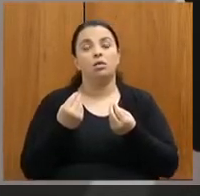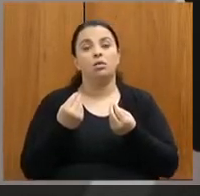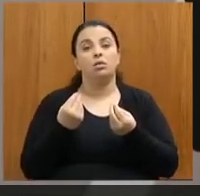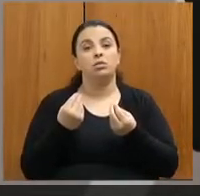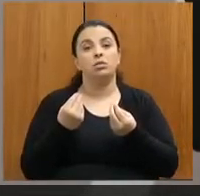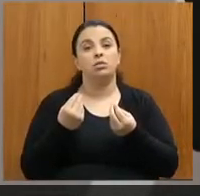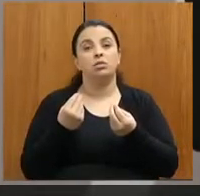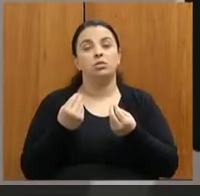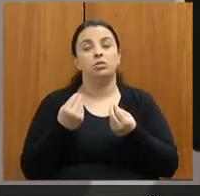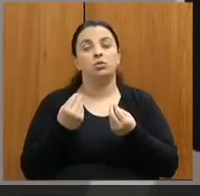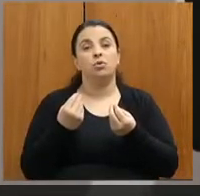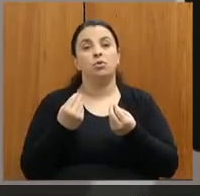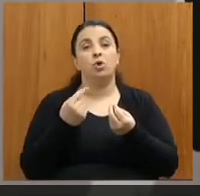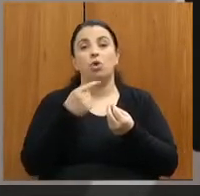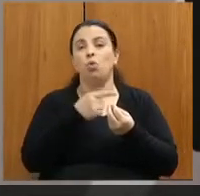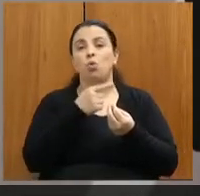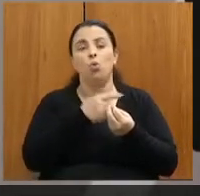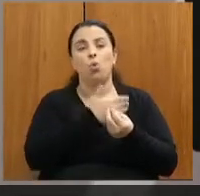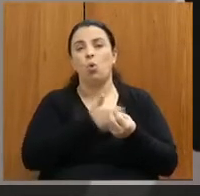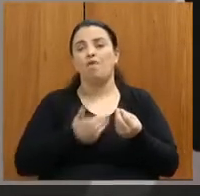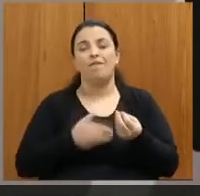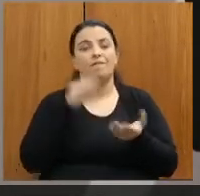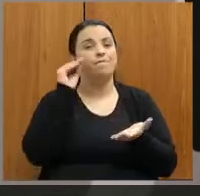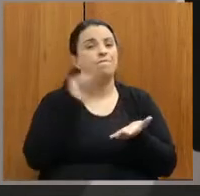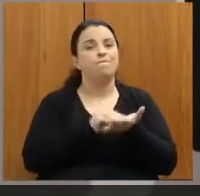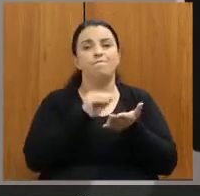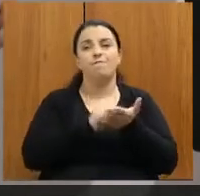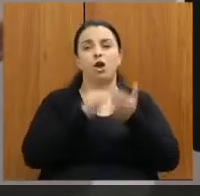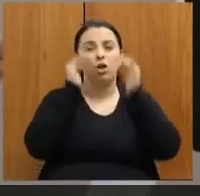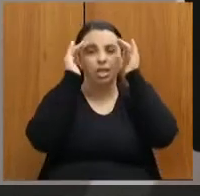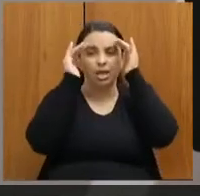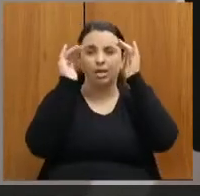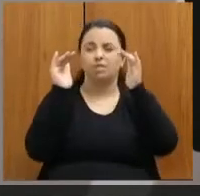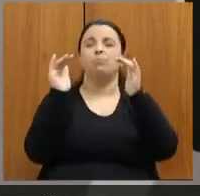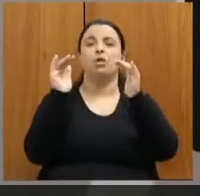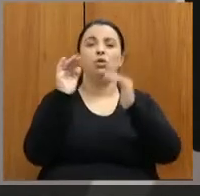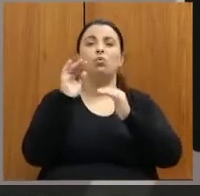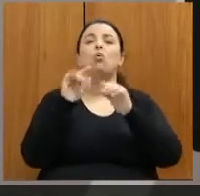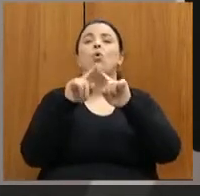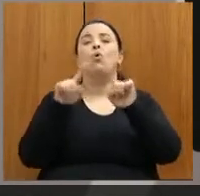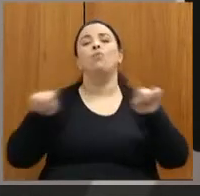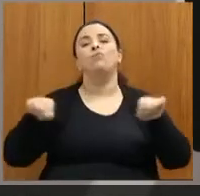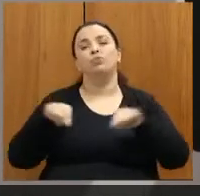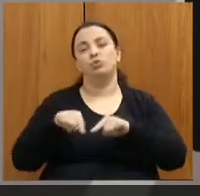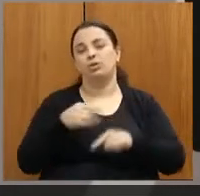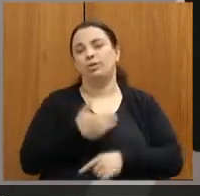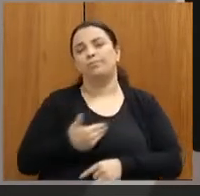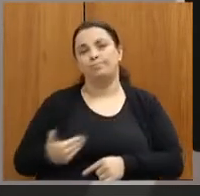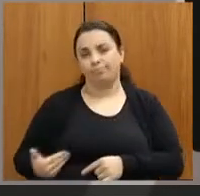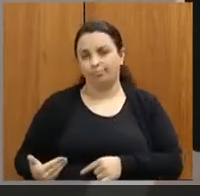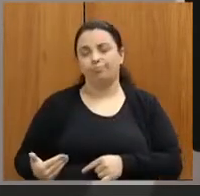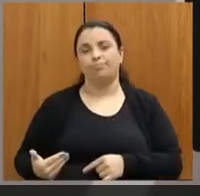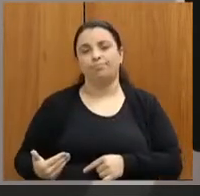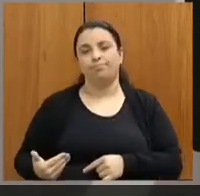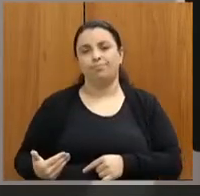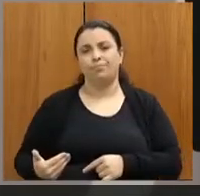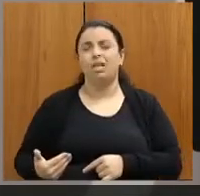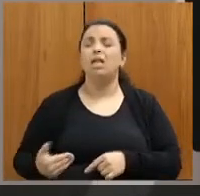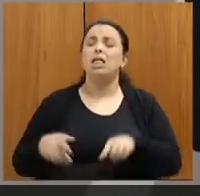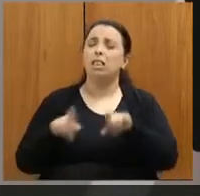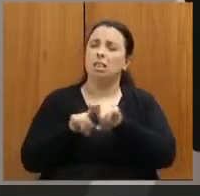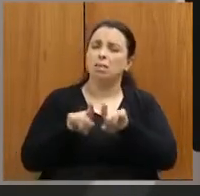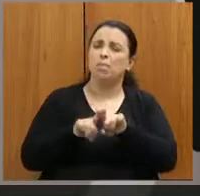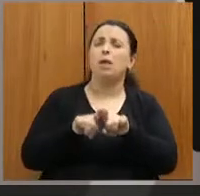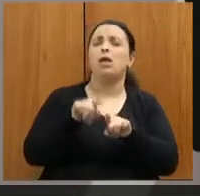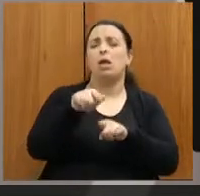abrir o desrespeito do governo que tinha com servidor público isso é disparado e não só com servidor Maicon cidadão de uma forma